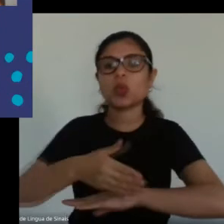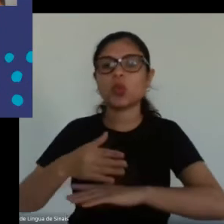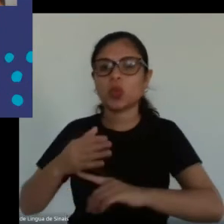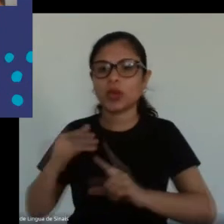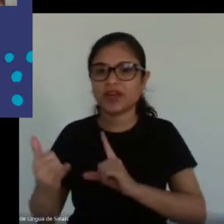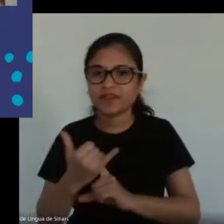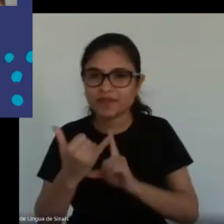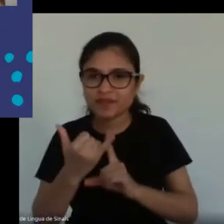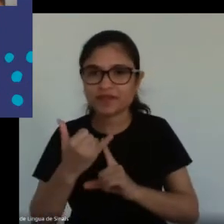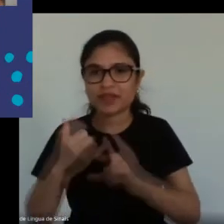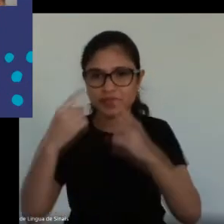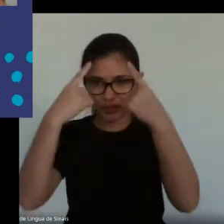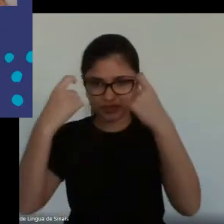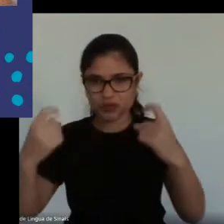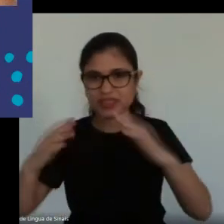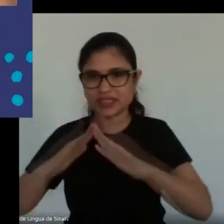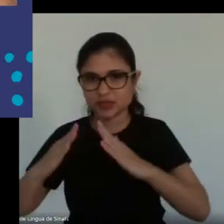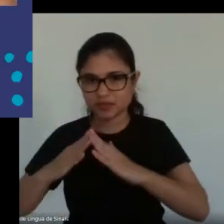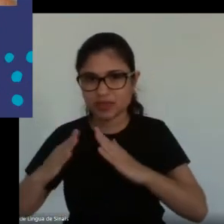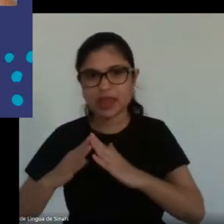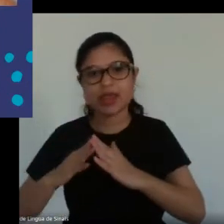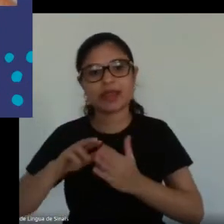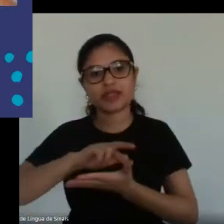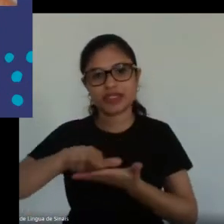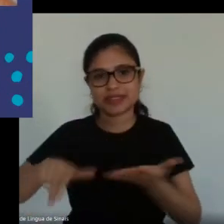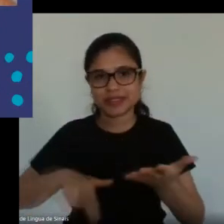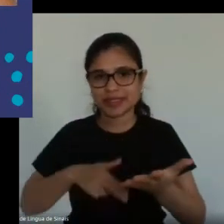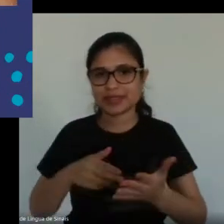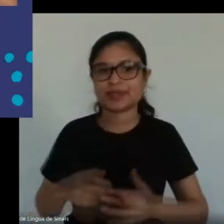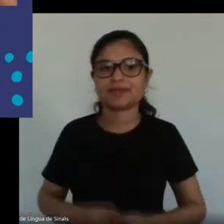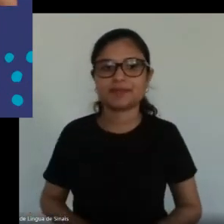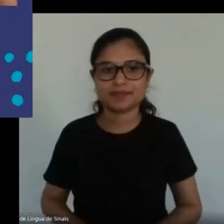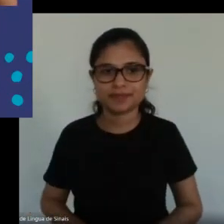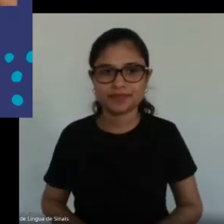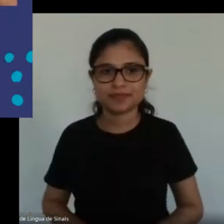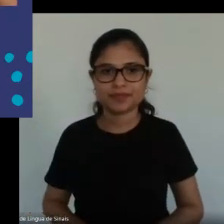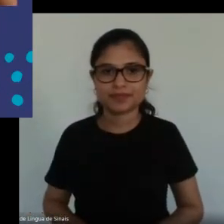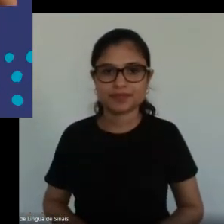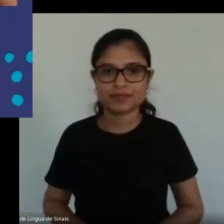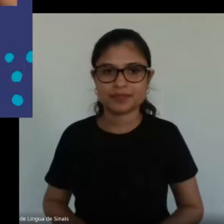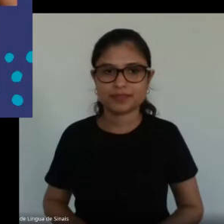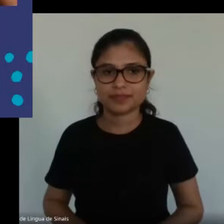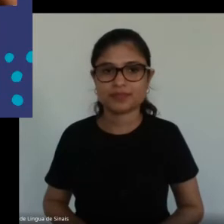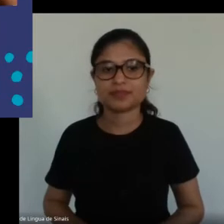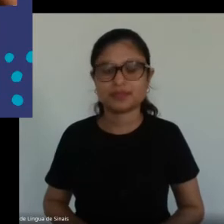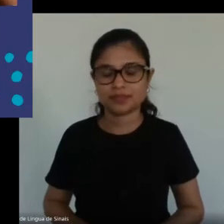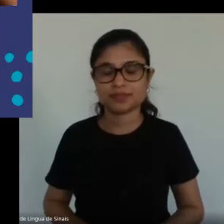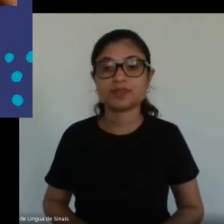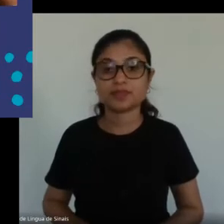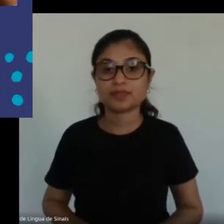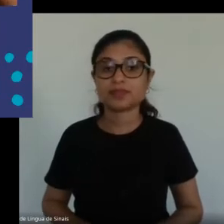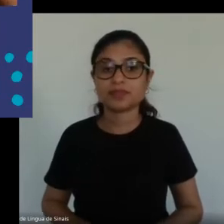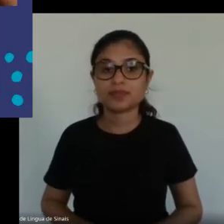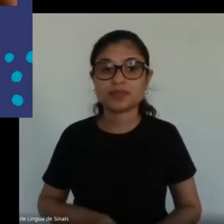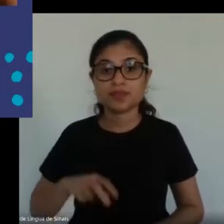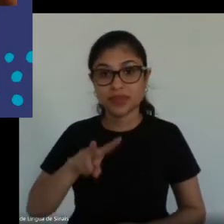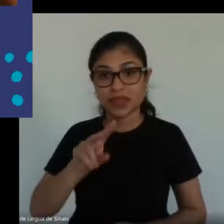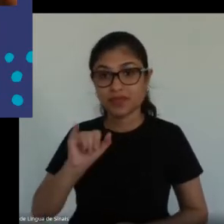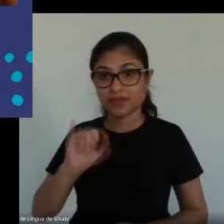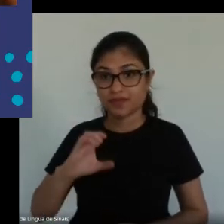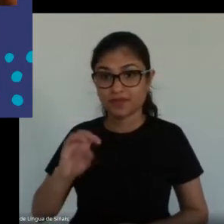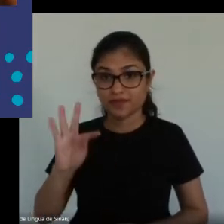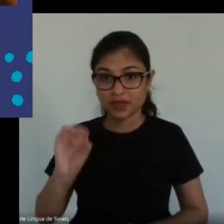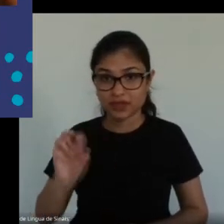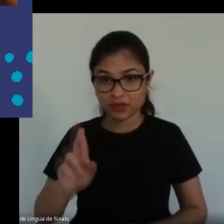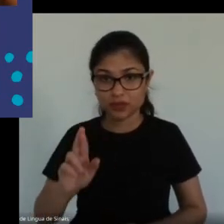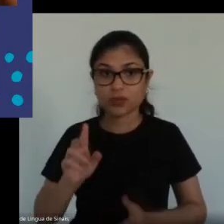doméstica e etc. Tá. Vamos pergunta por pergunta, né? Olha, o maior desafio é Vitor, né? A pessoa que